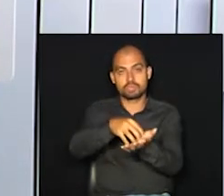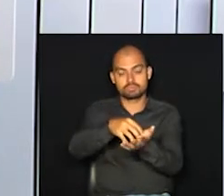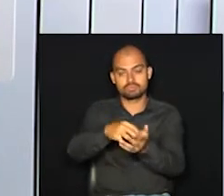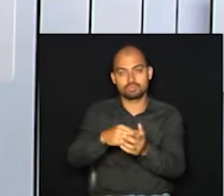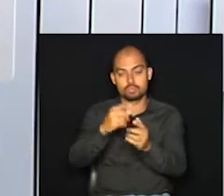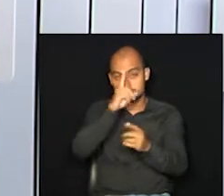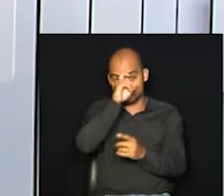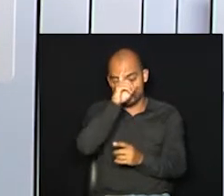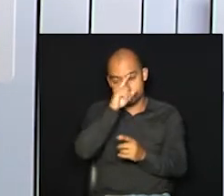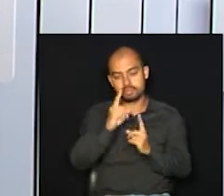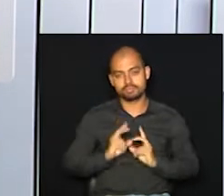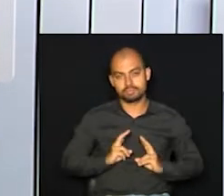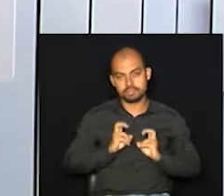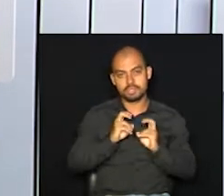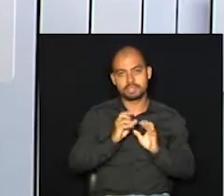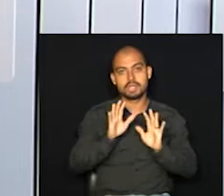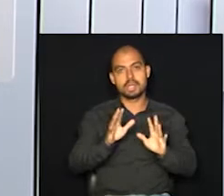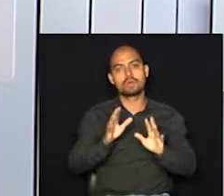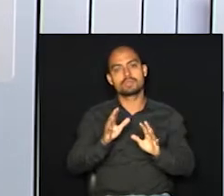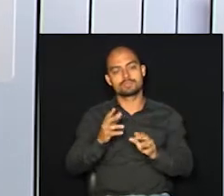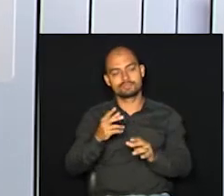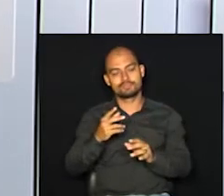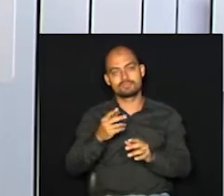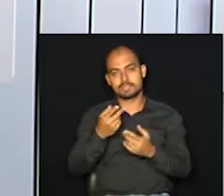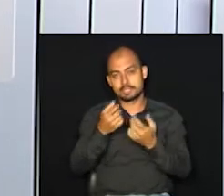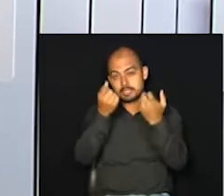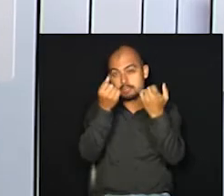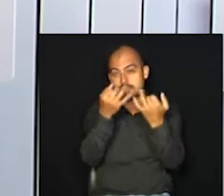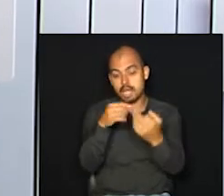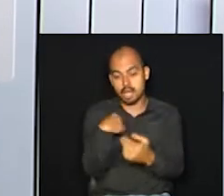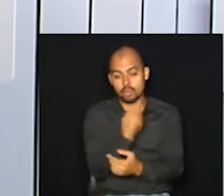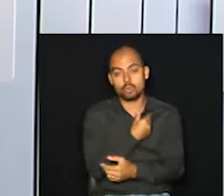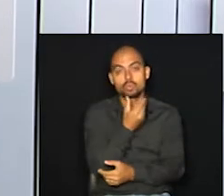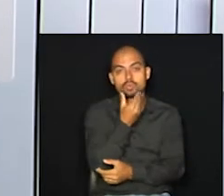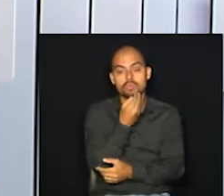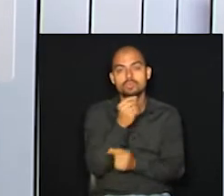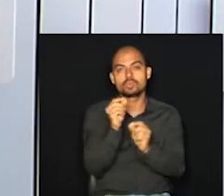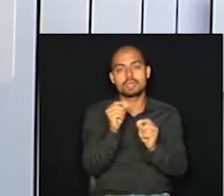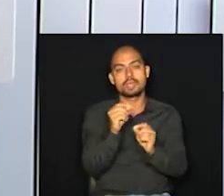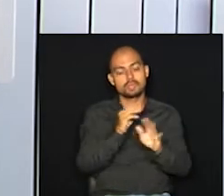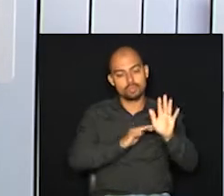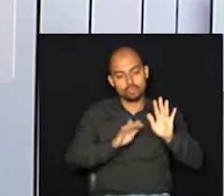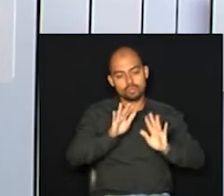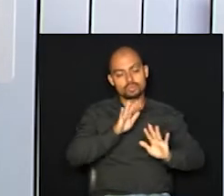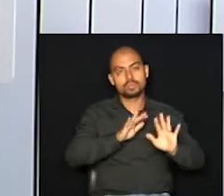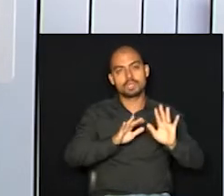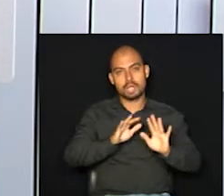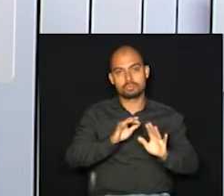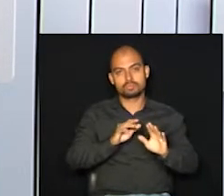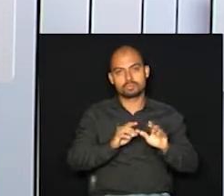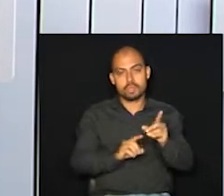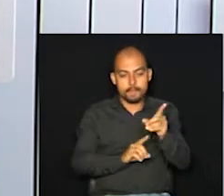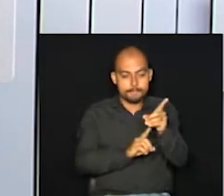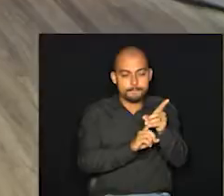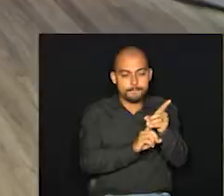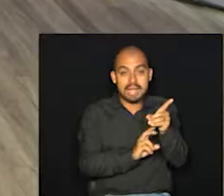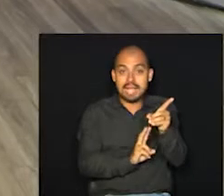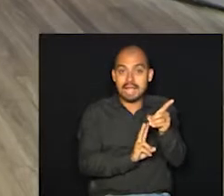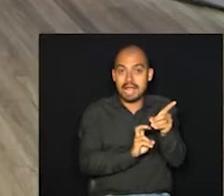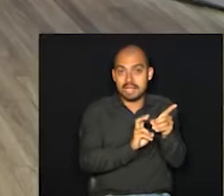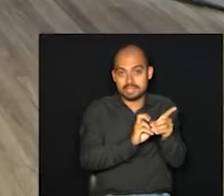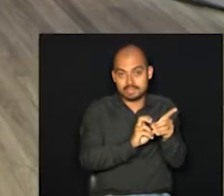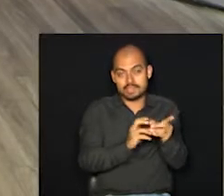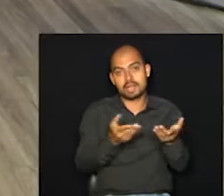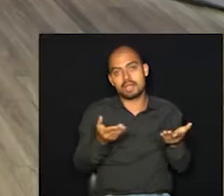reforçar todos os cuidados que nós, homens, precisamos tomar em relação ao câncer de próstata, já que estamos no